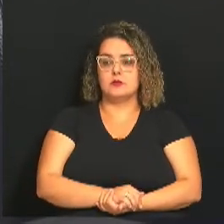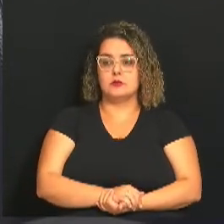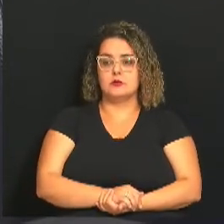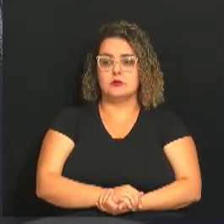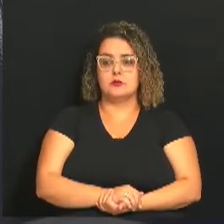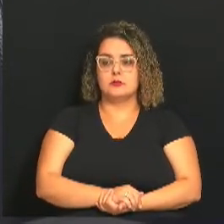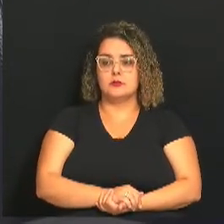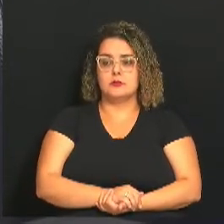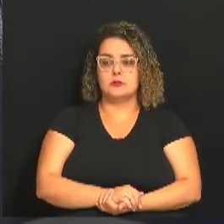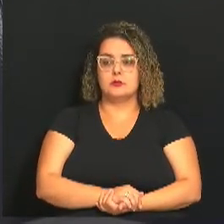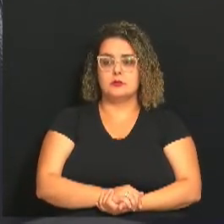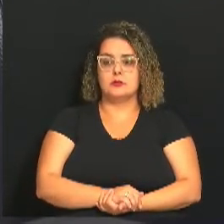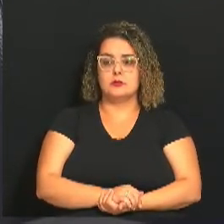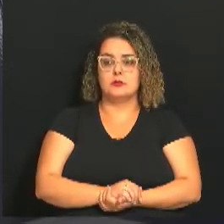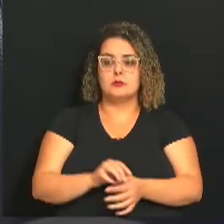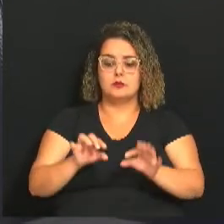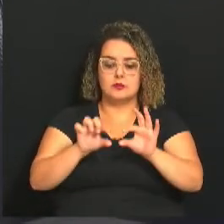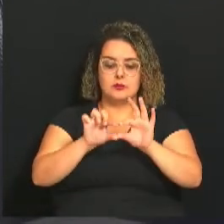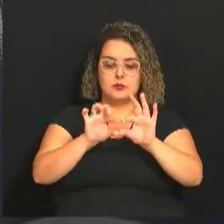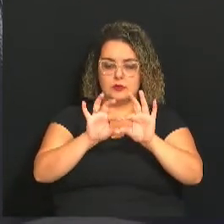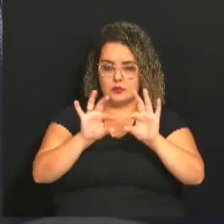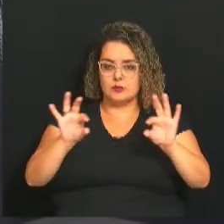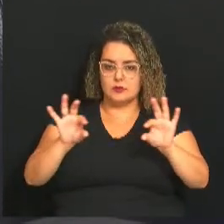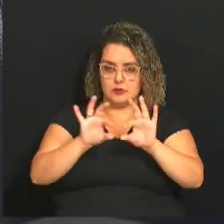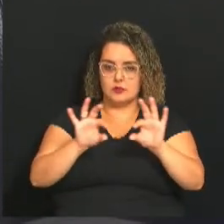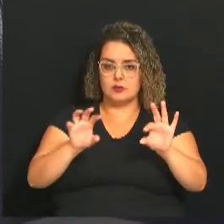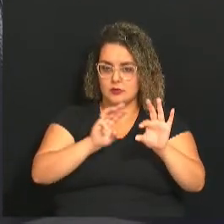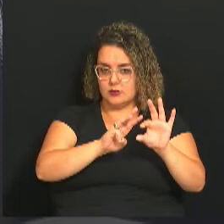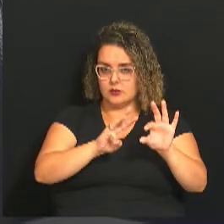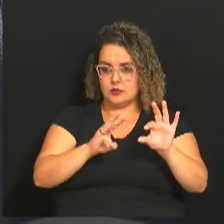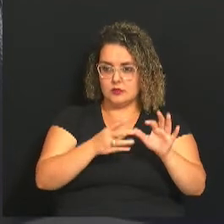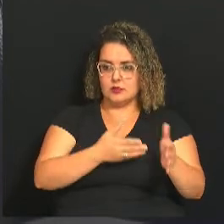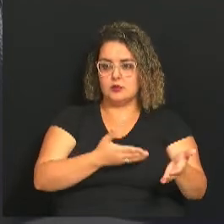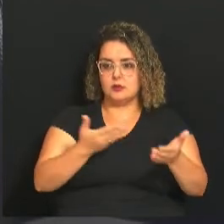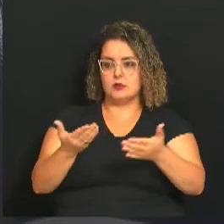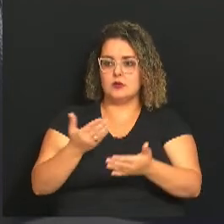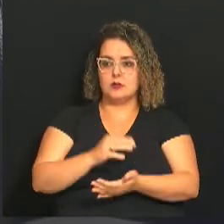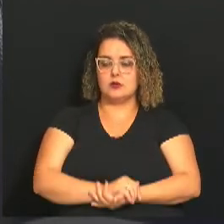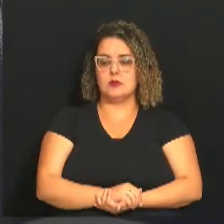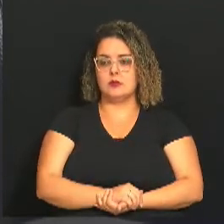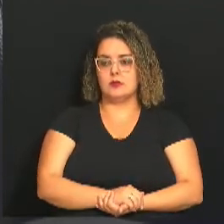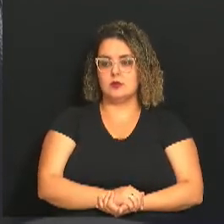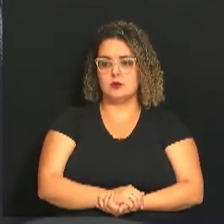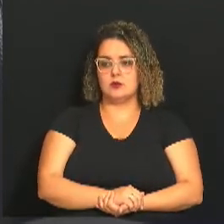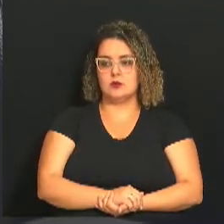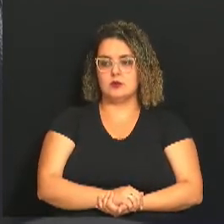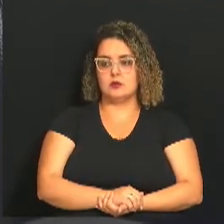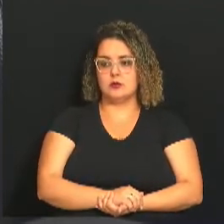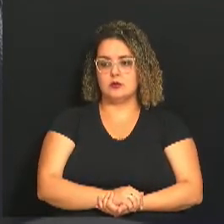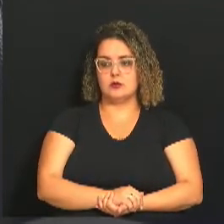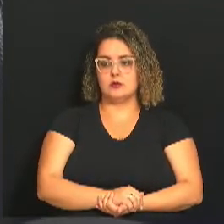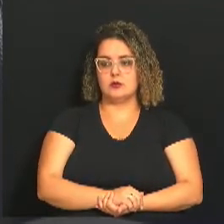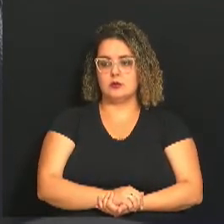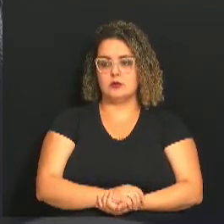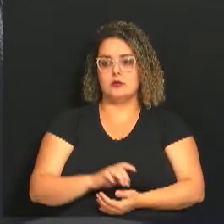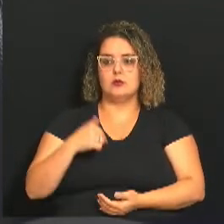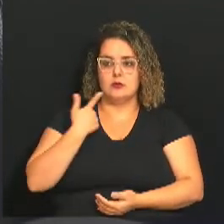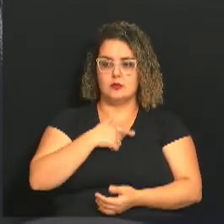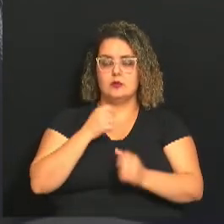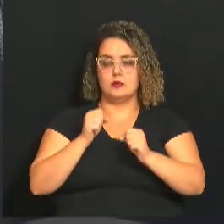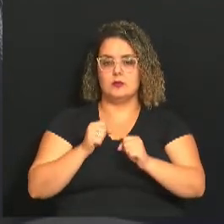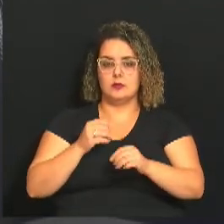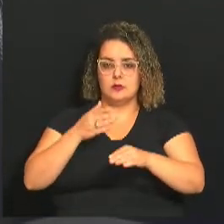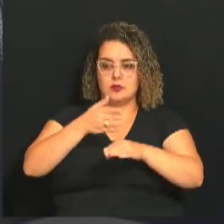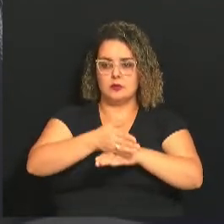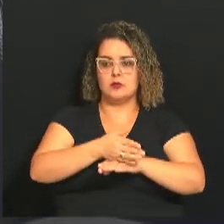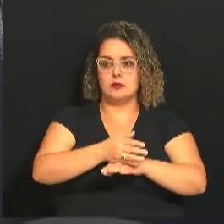Naquele link que você trouxe na sua apresentação, nós podemos ter acesso ao plano